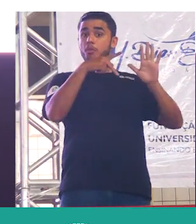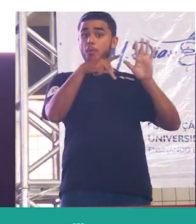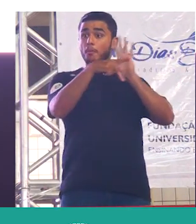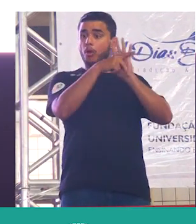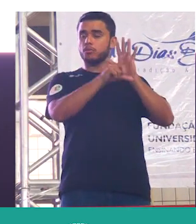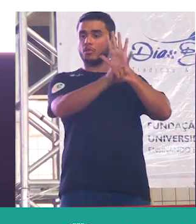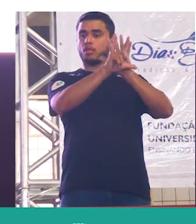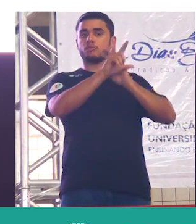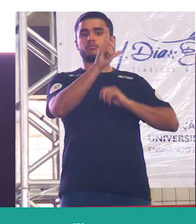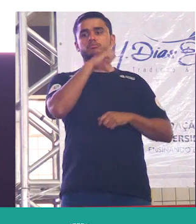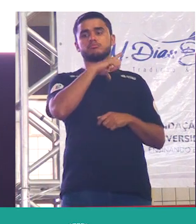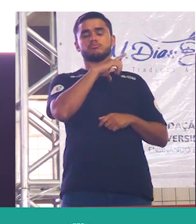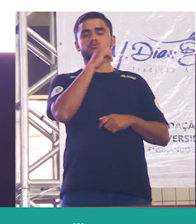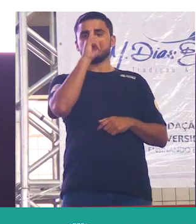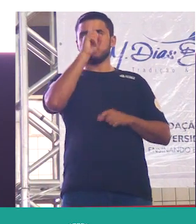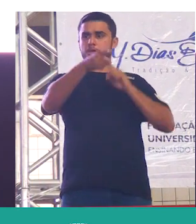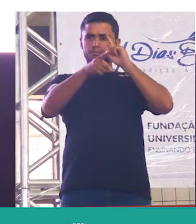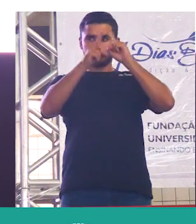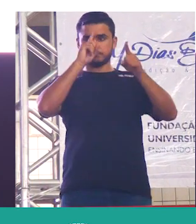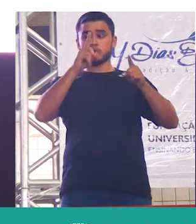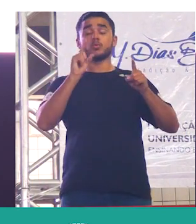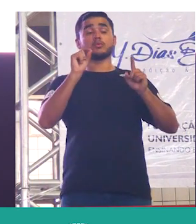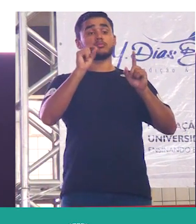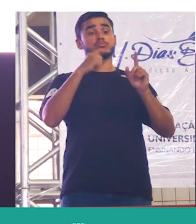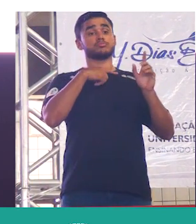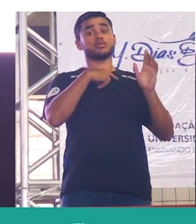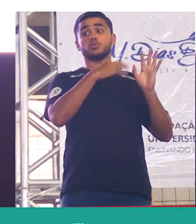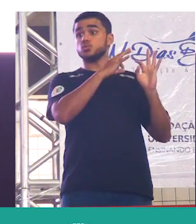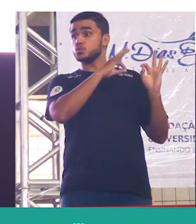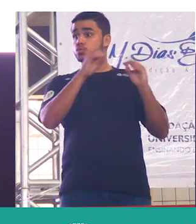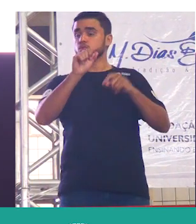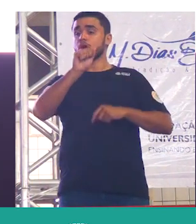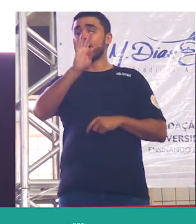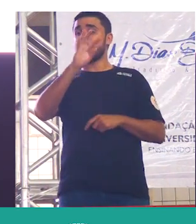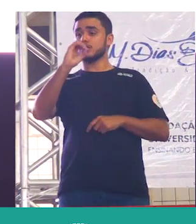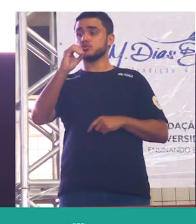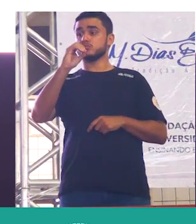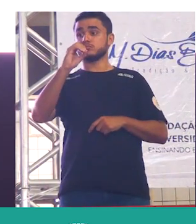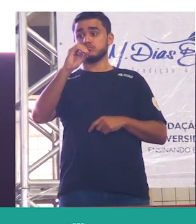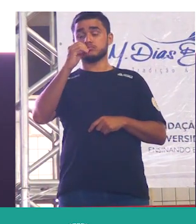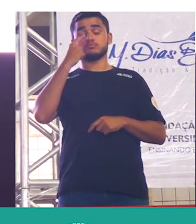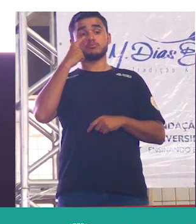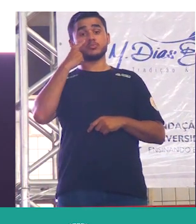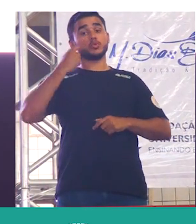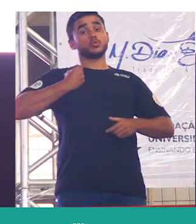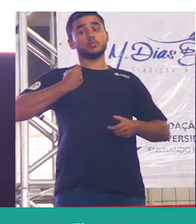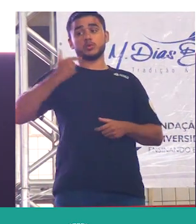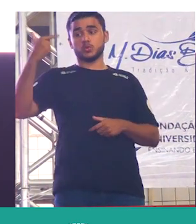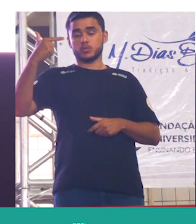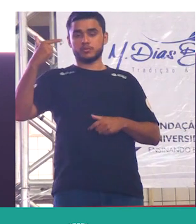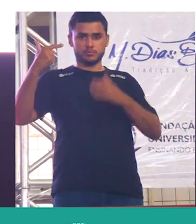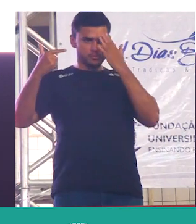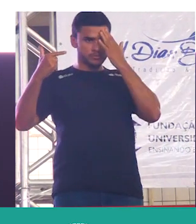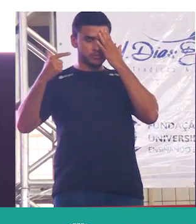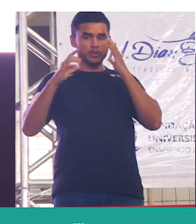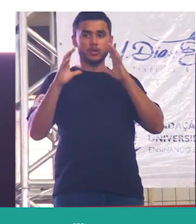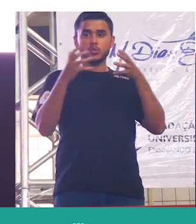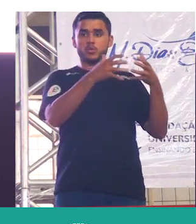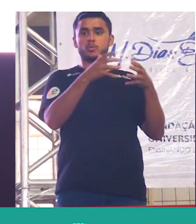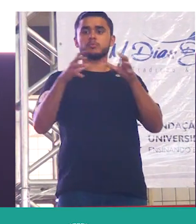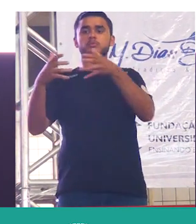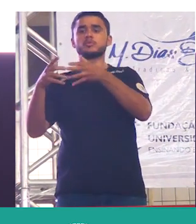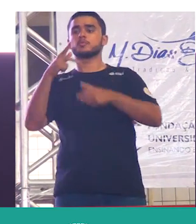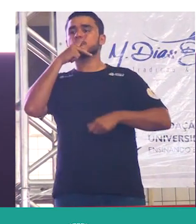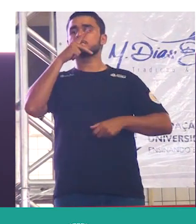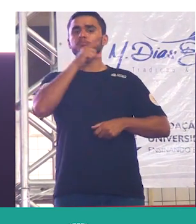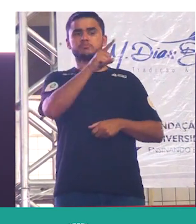partidos, porque todos os outros foram extintos. Quem aqui entre nós tem um pouco mais de